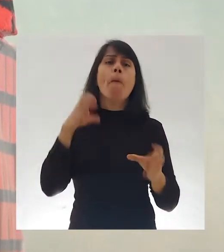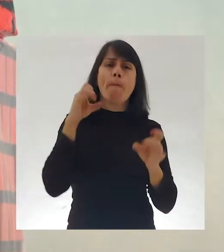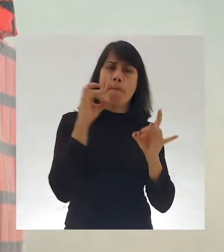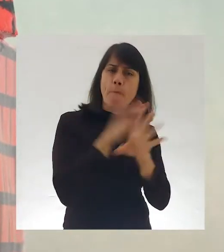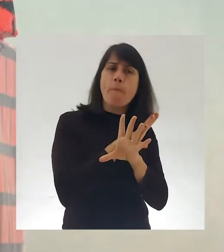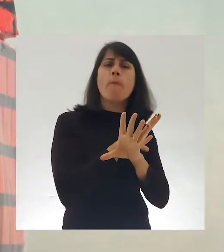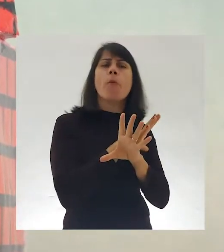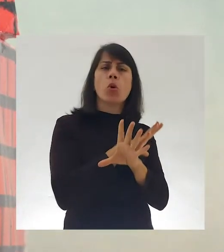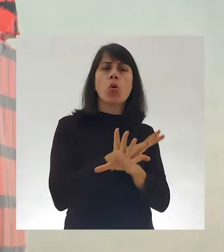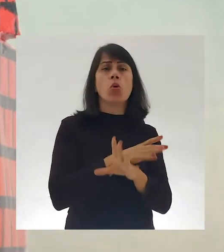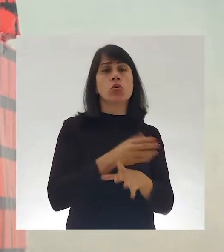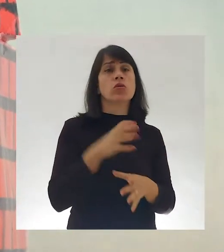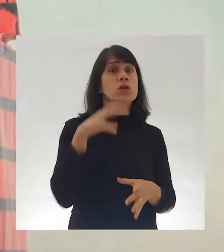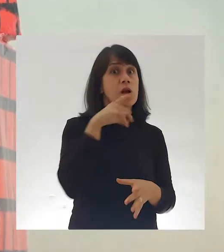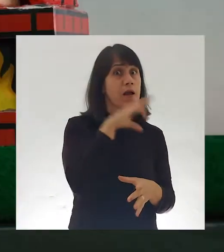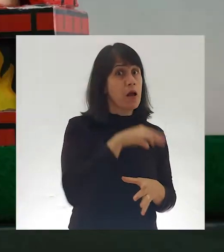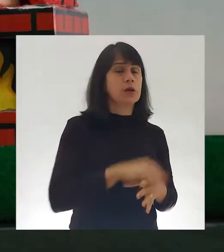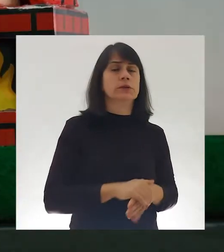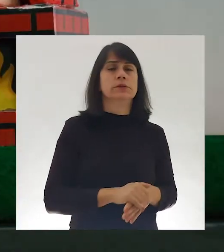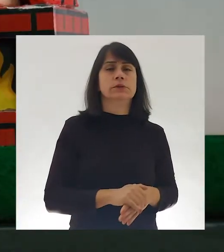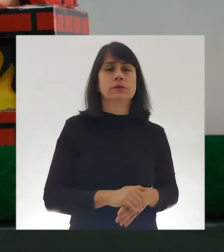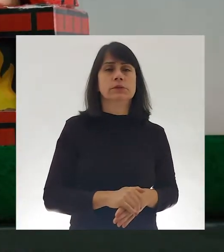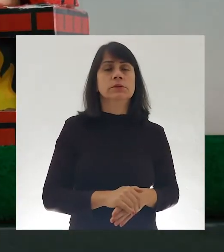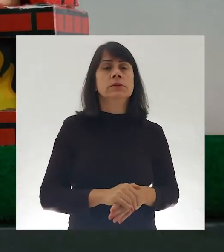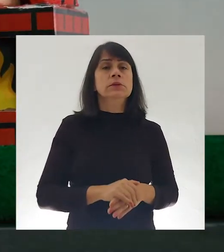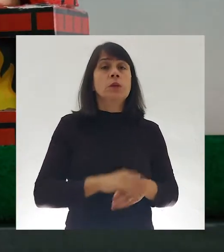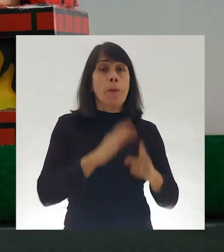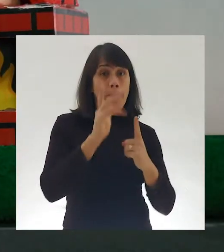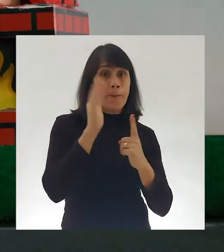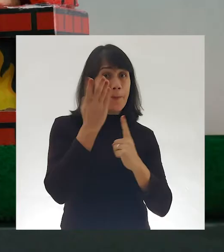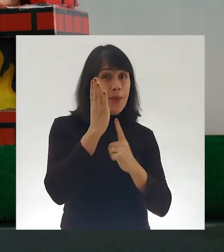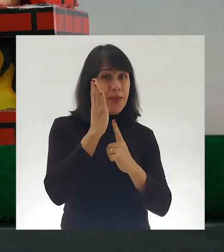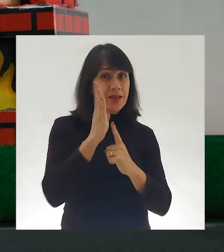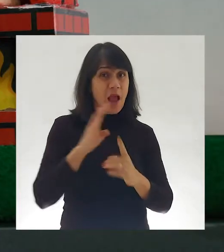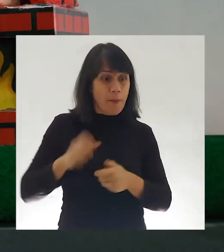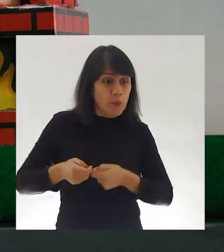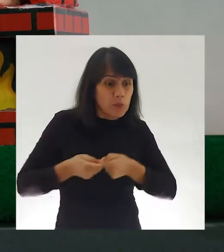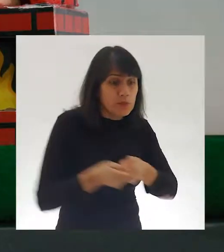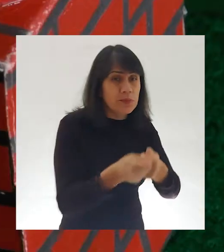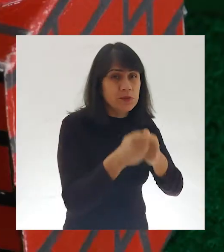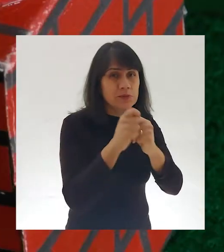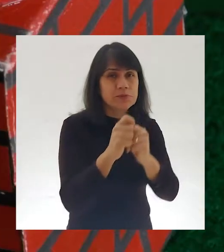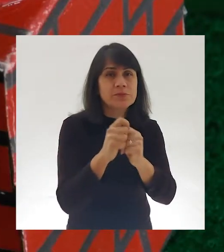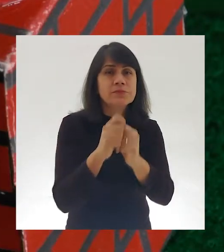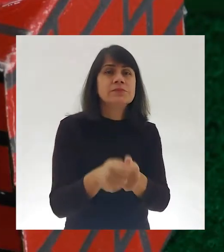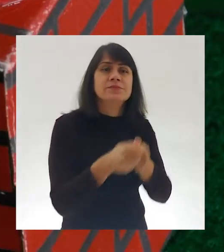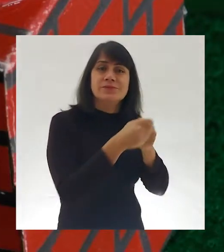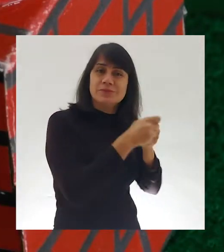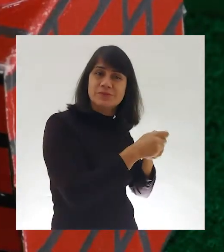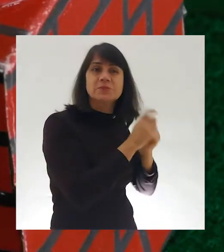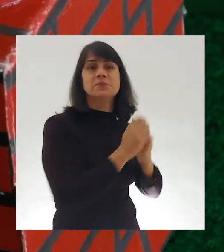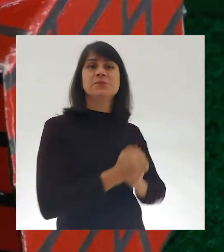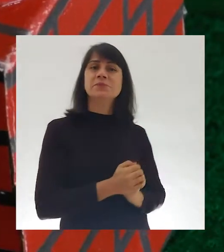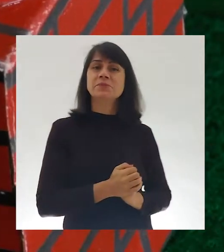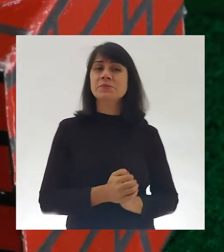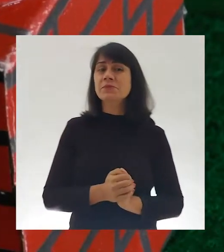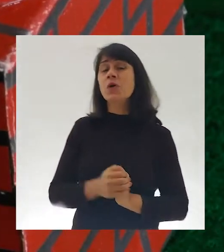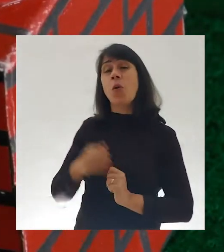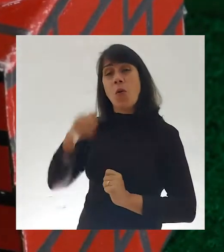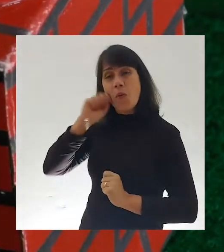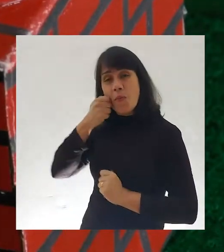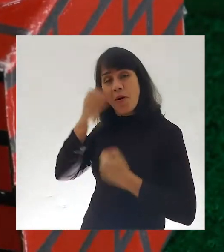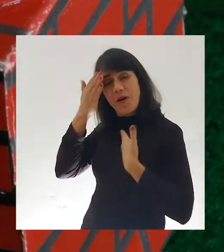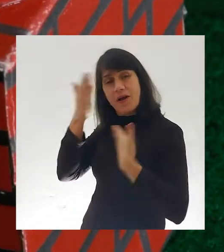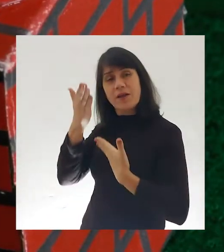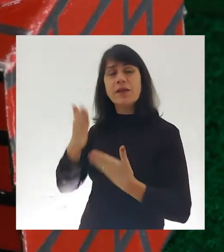Estou pronto e vou queimar. Beatriz prontamente pega uma pá e tira o pão do forno, que agradece,